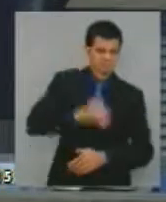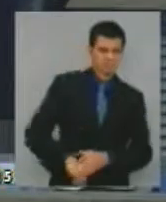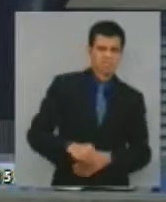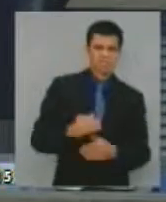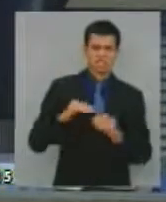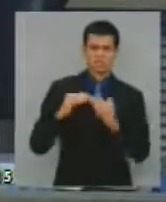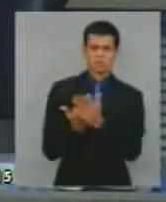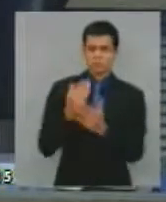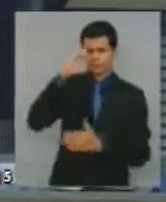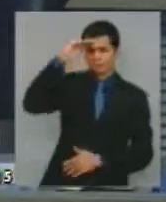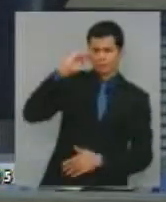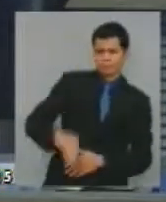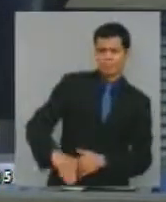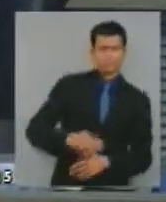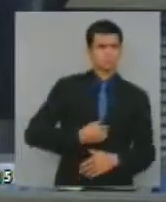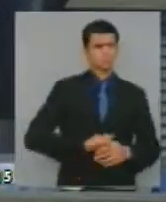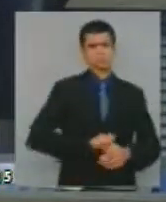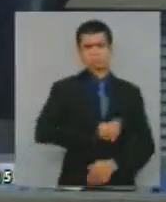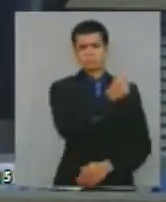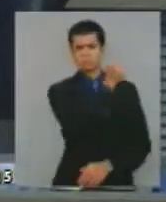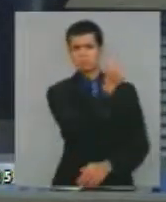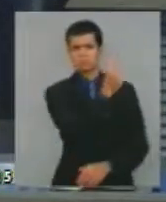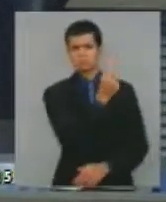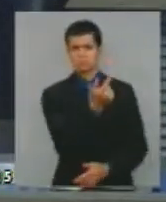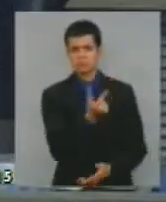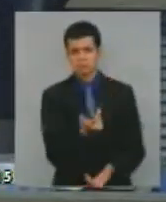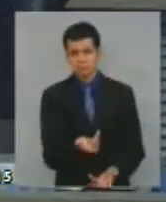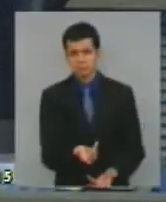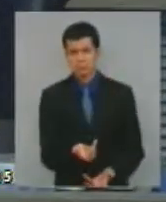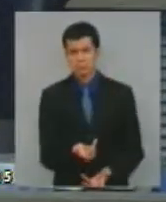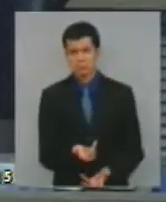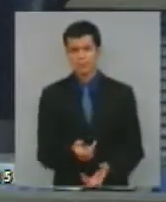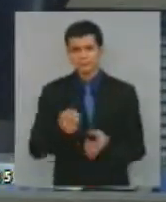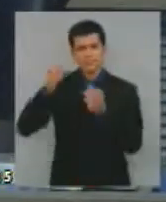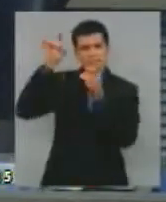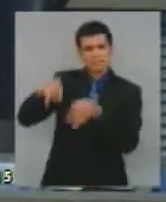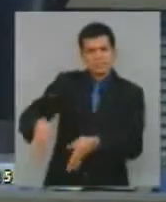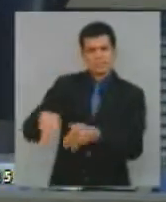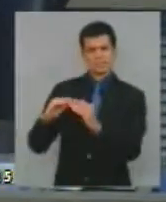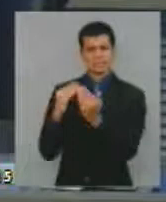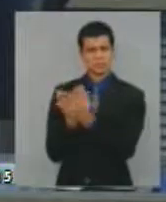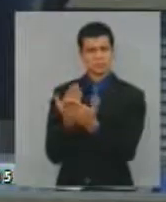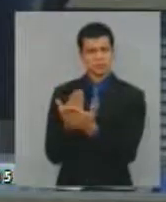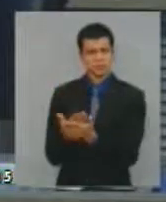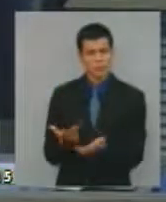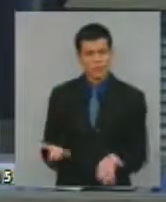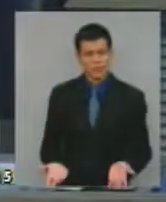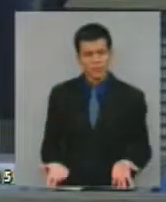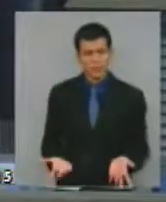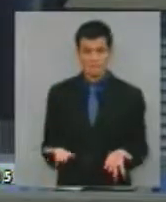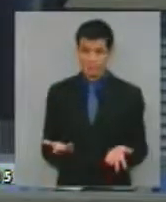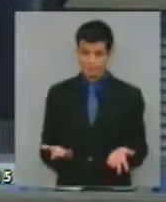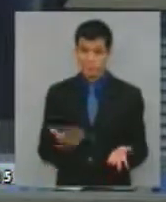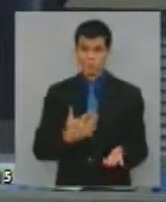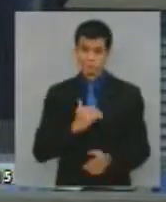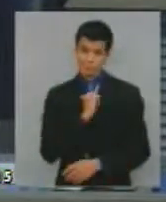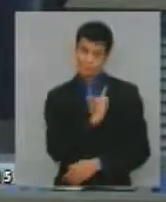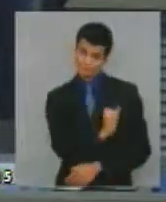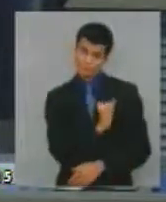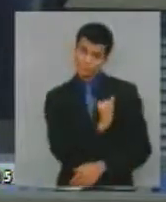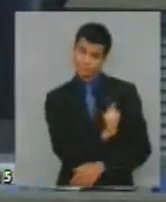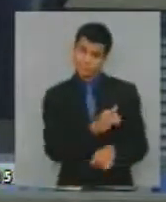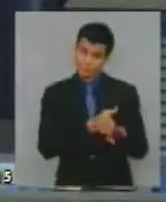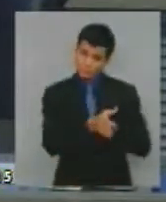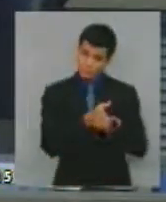exatamente preventivas, a gente tem que ir colocar esses adolescentes. É o destino deles. Ou eles são mortos,